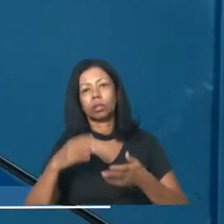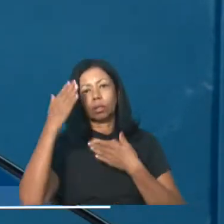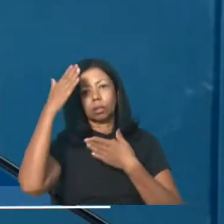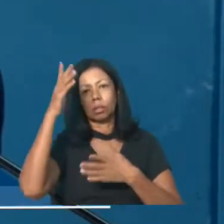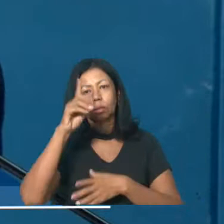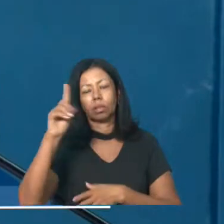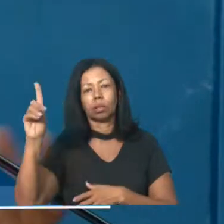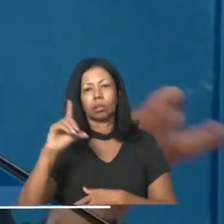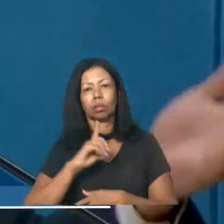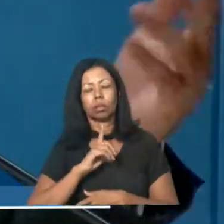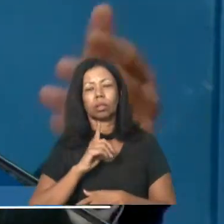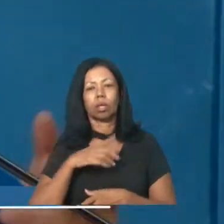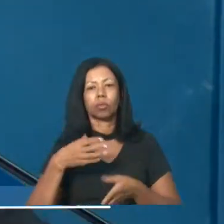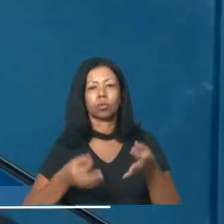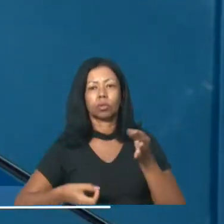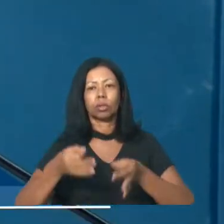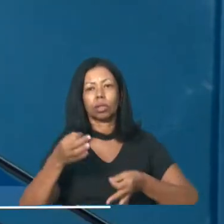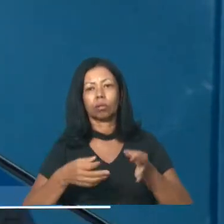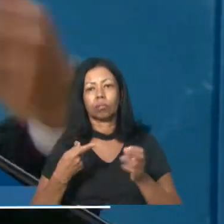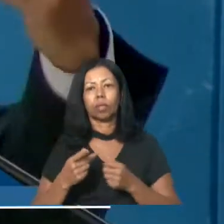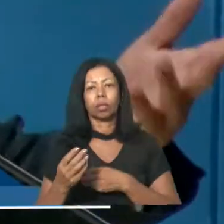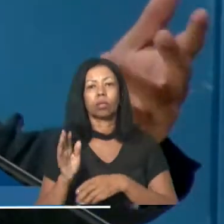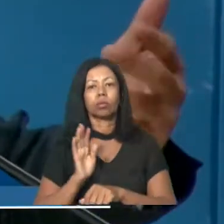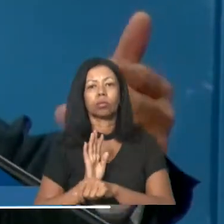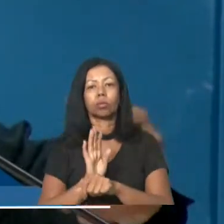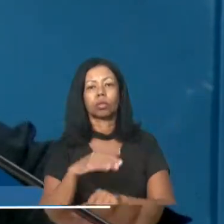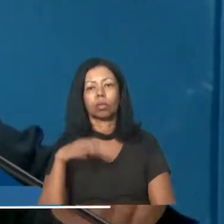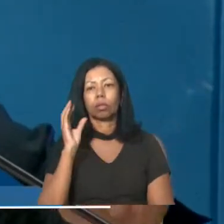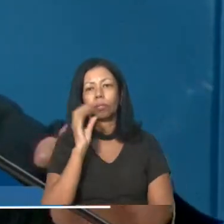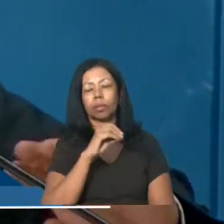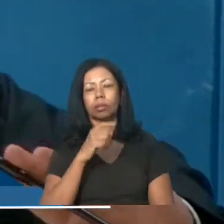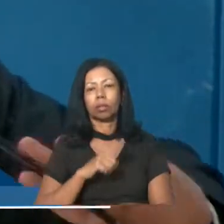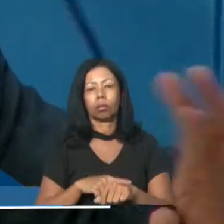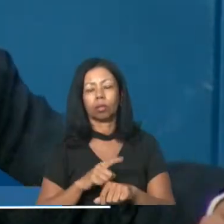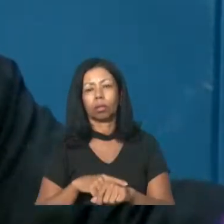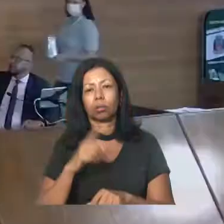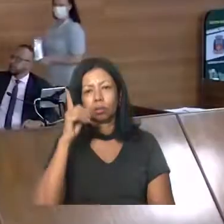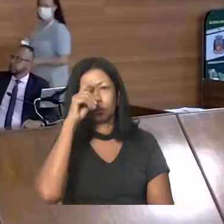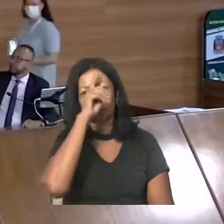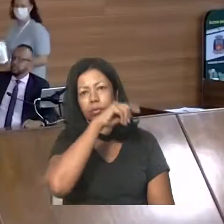Deus que ainda temos o judiciário para o socorro imediato na hora da angústia.